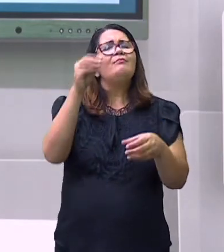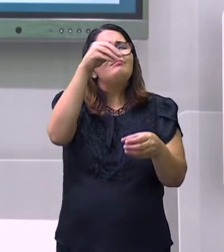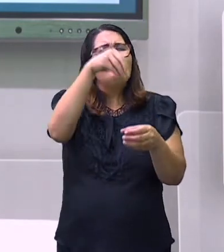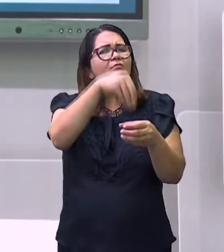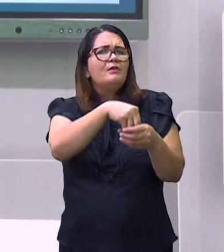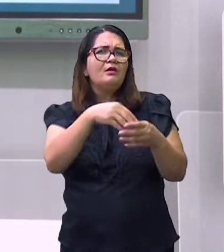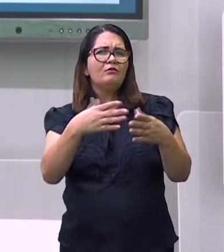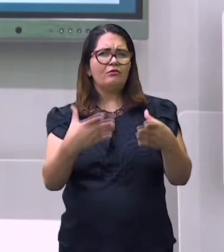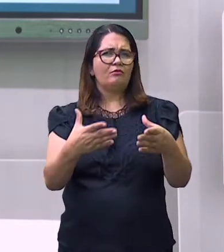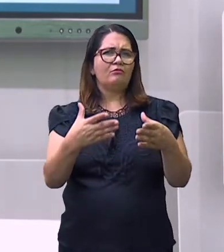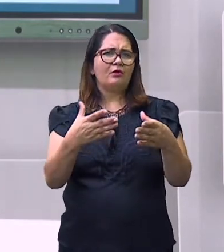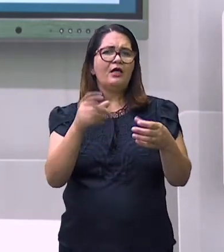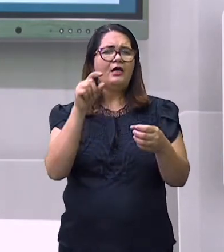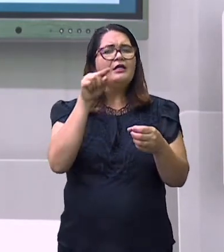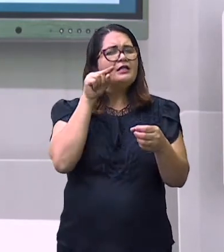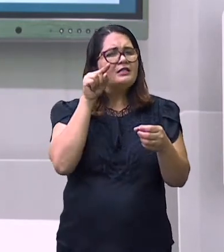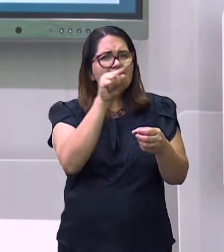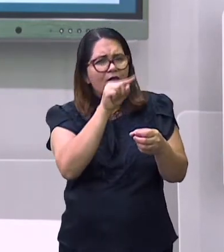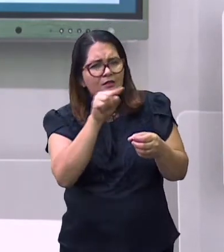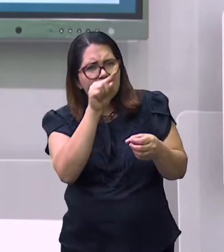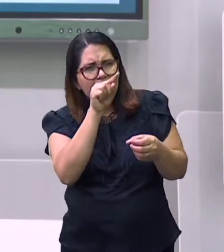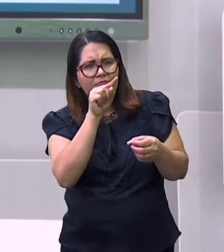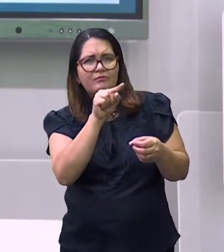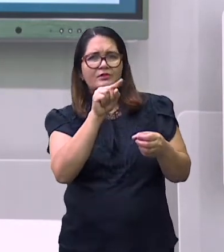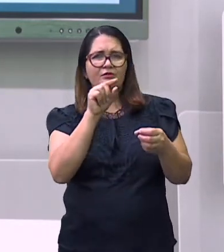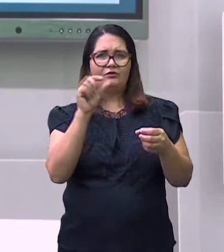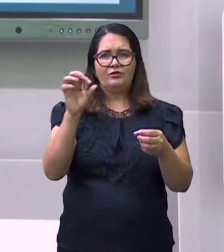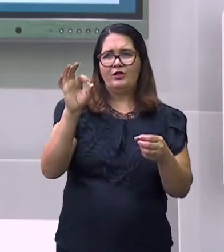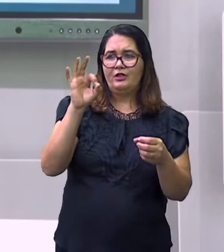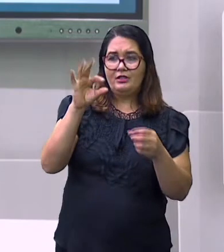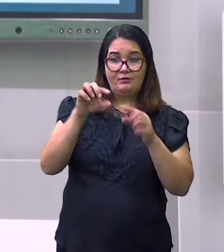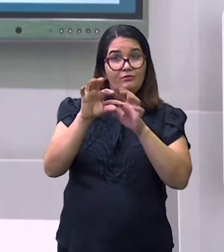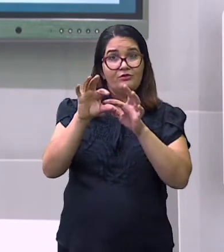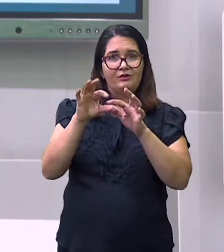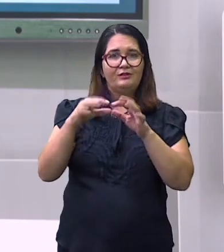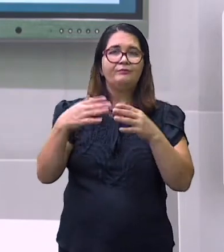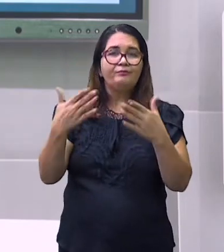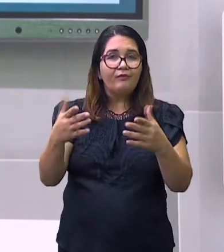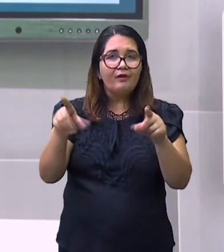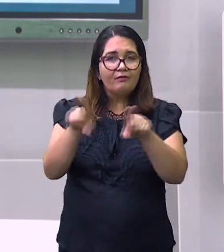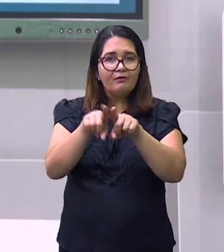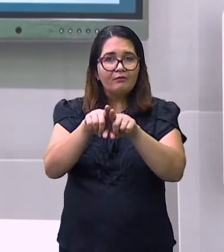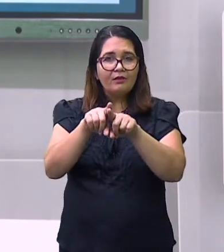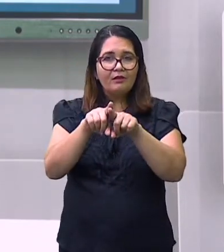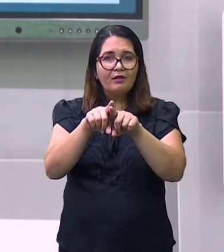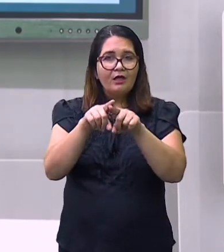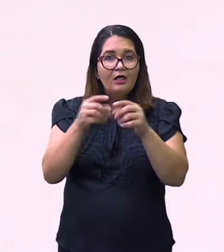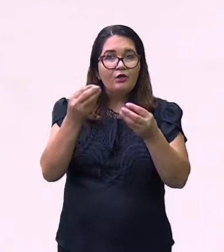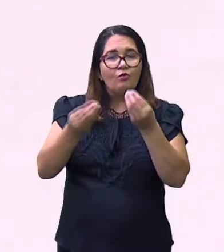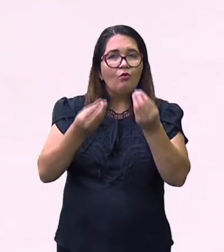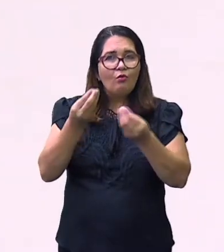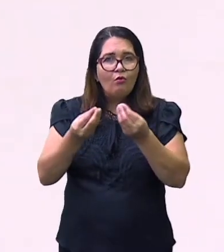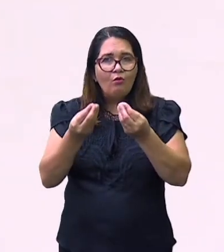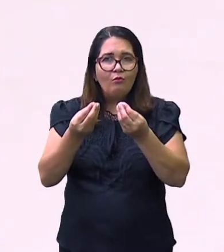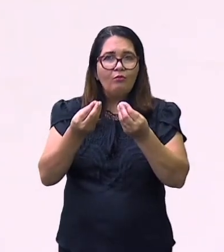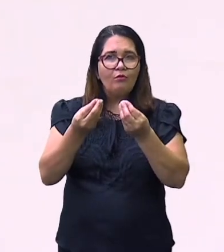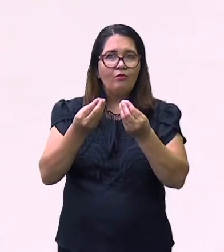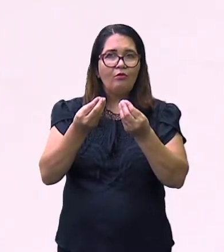que fica toda esta estrutura? Aqui dentro, a gente vai fazer todo o